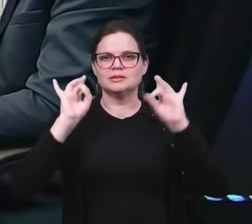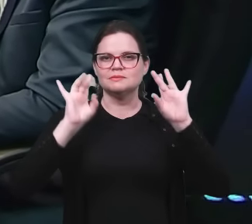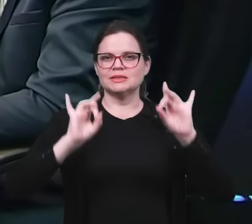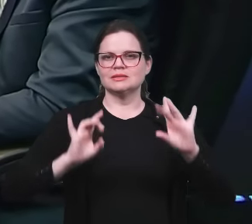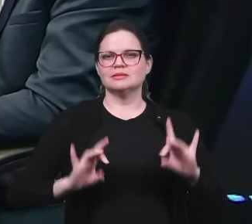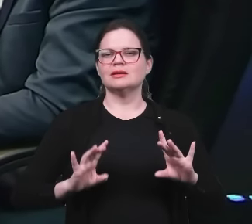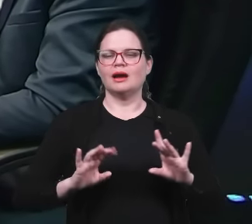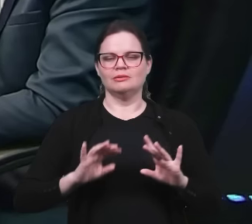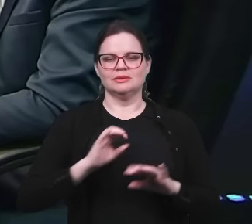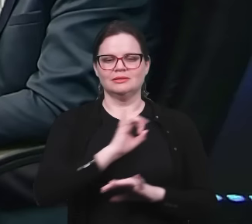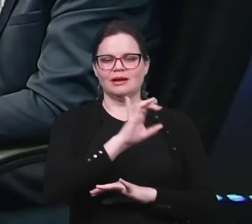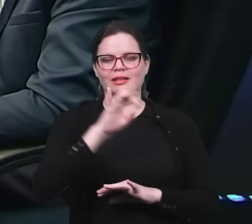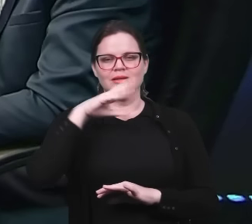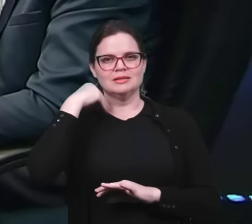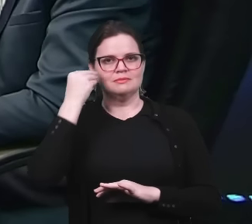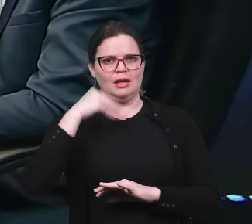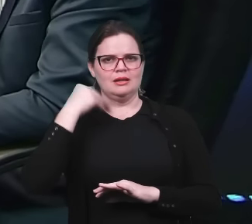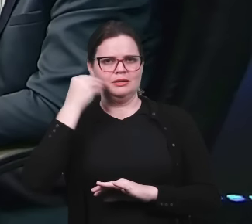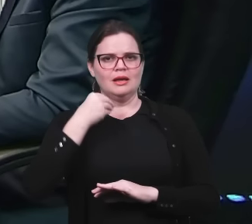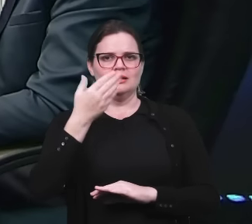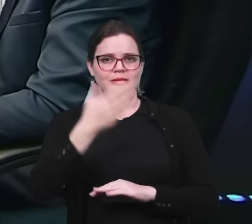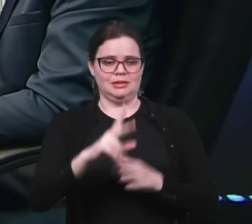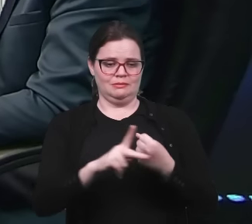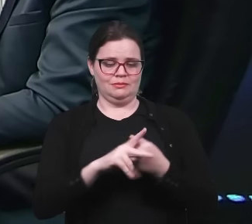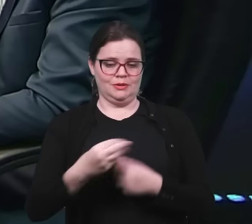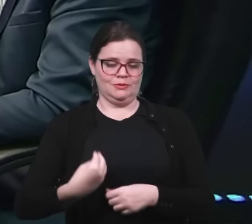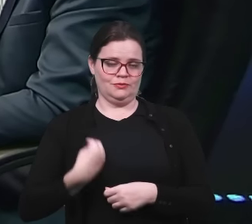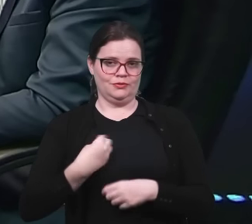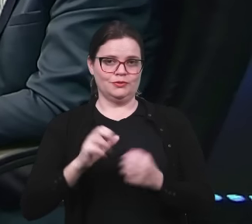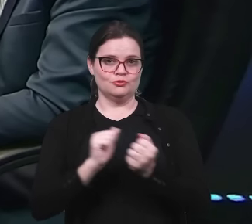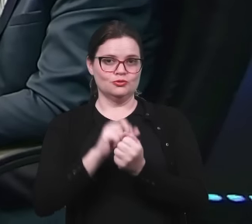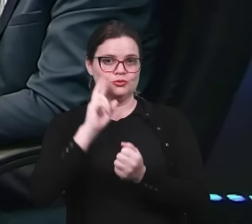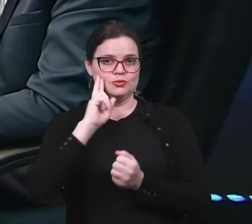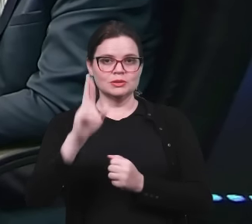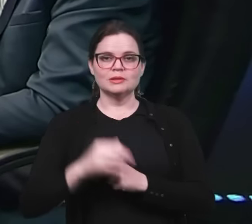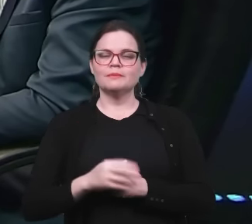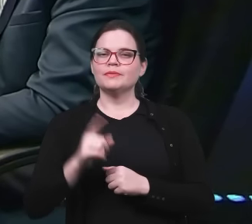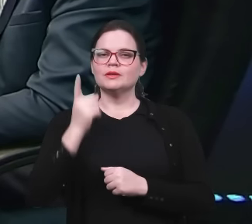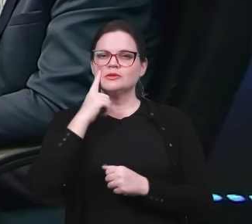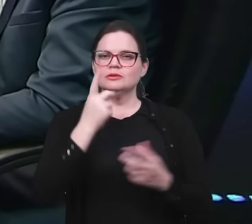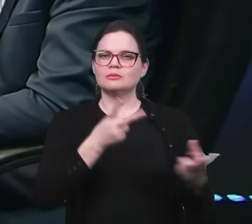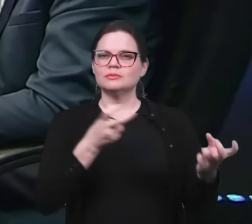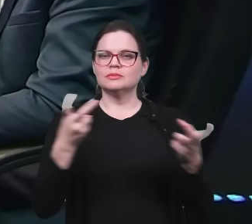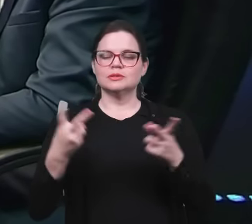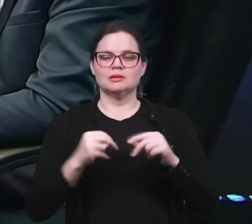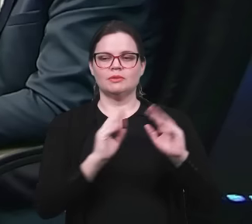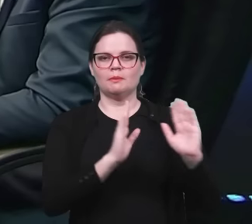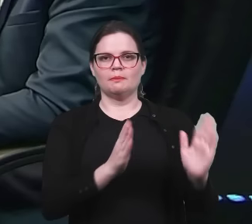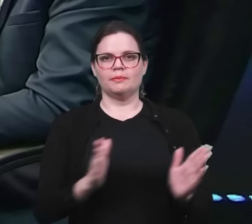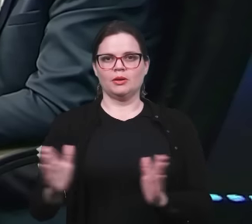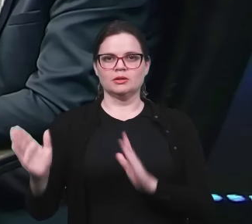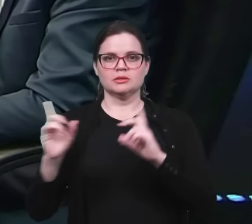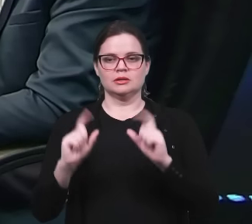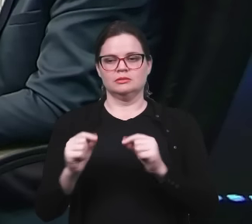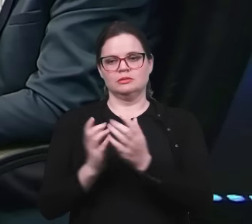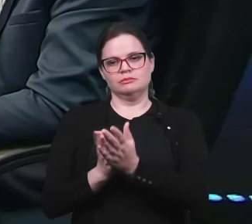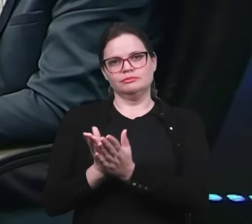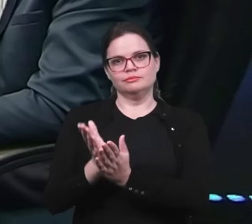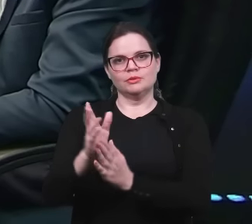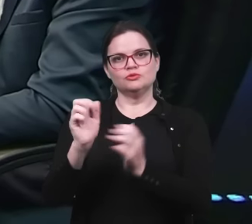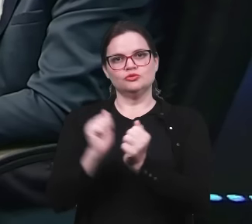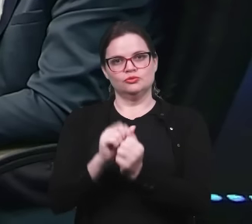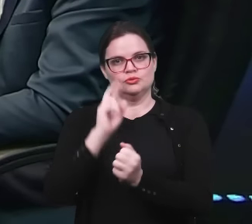ele teve. E a gente vê assim, que o processo é uma caminhada com o